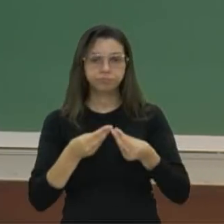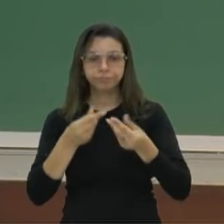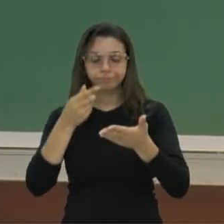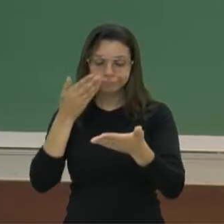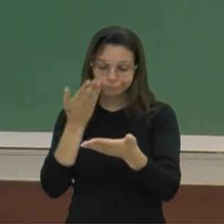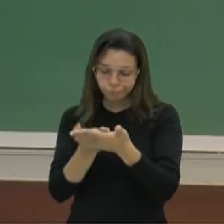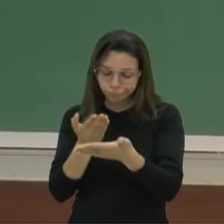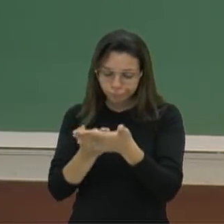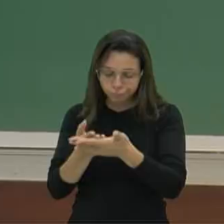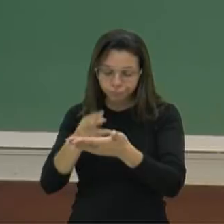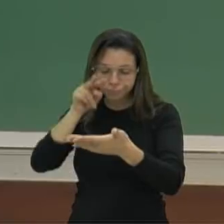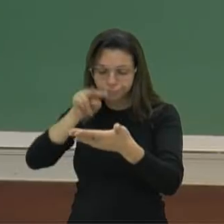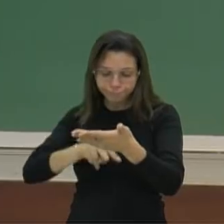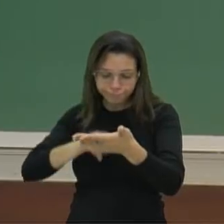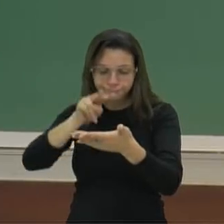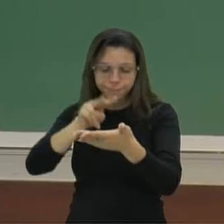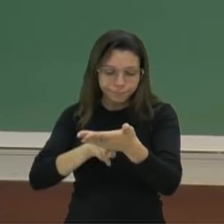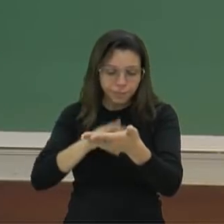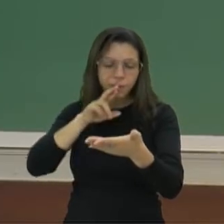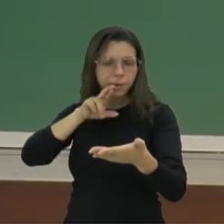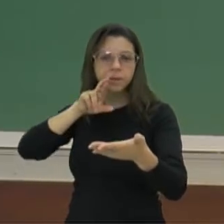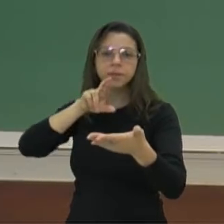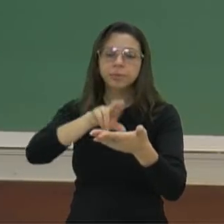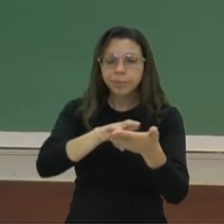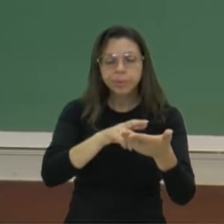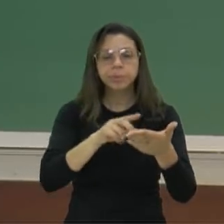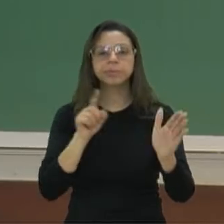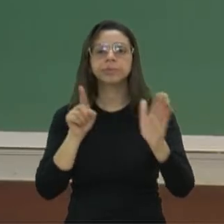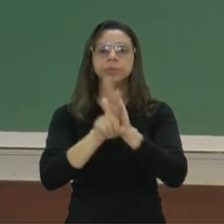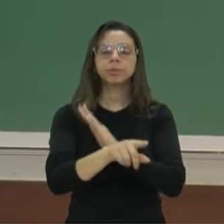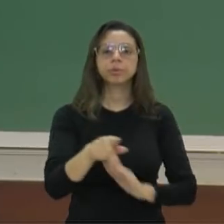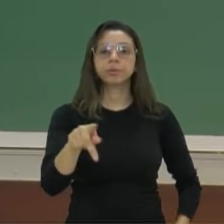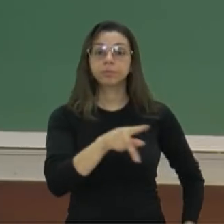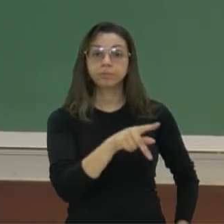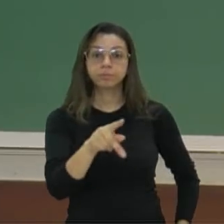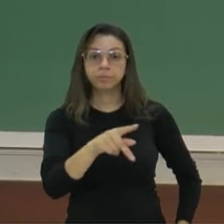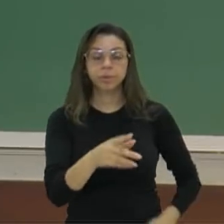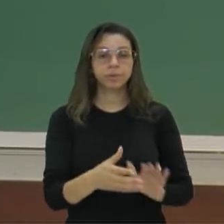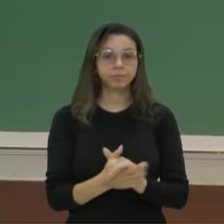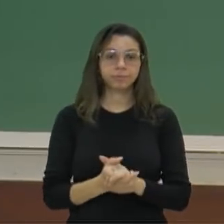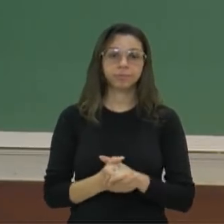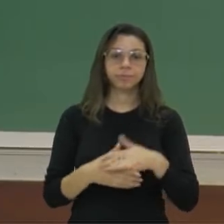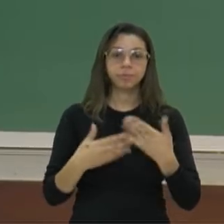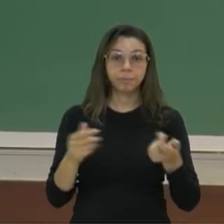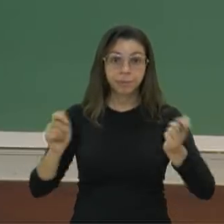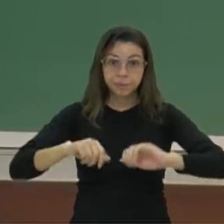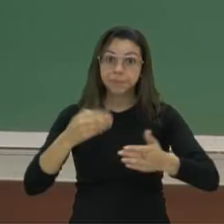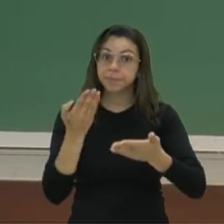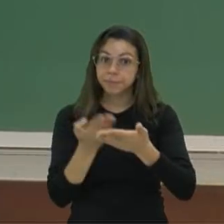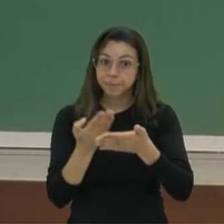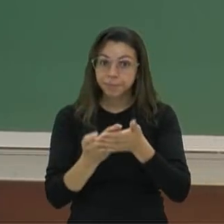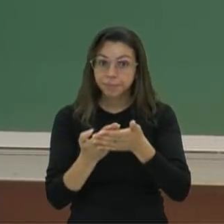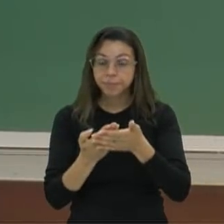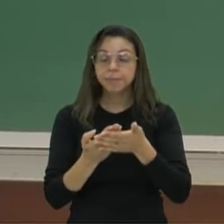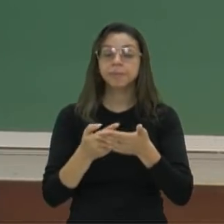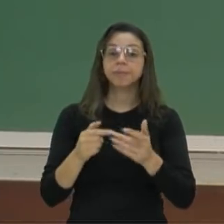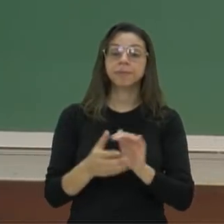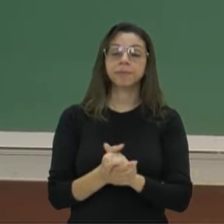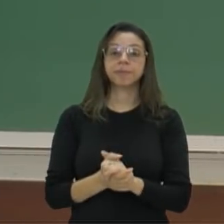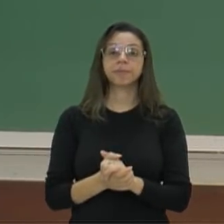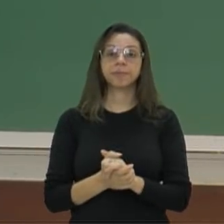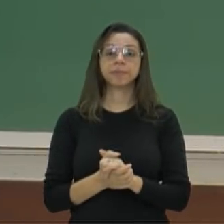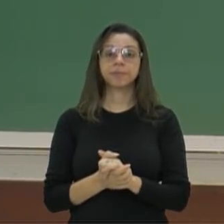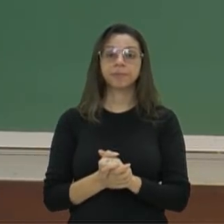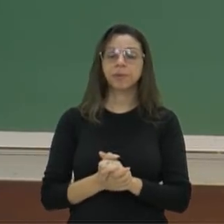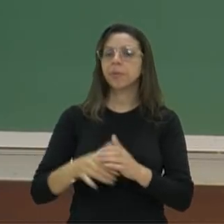estude, reveja, entre em contato com o seu professor. Não tem desculpa para não estudar. Ou é pela televisão, ou